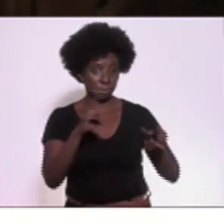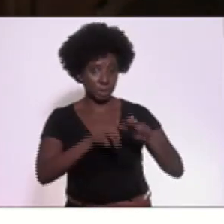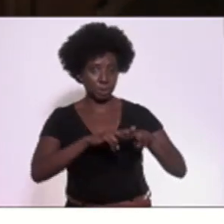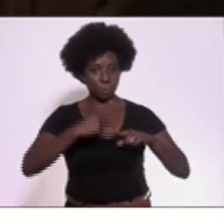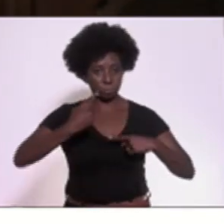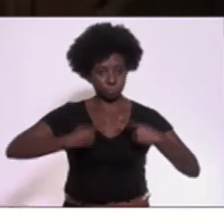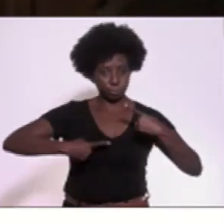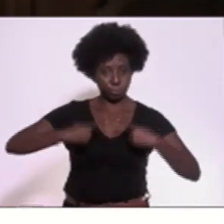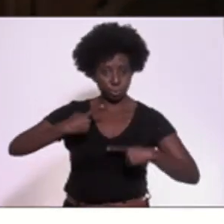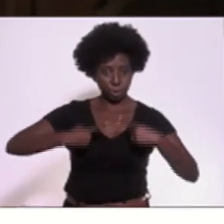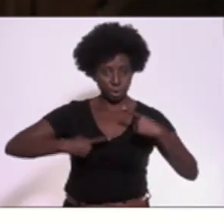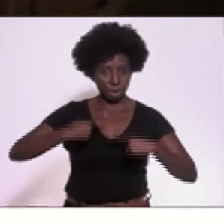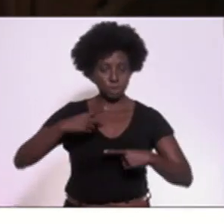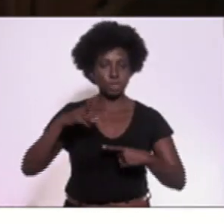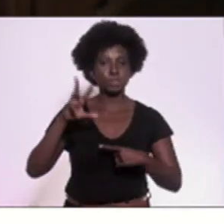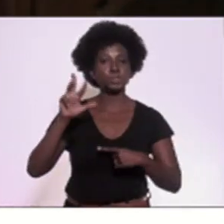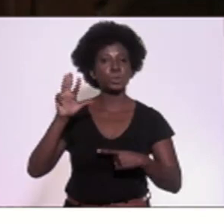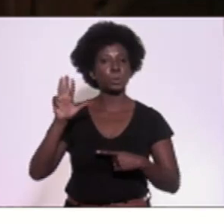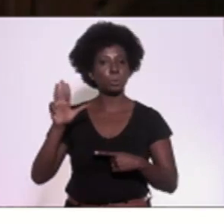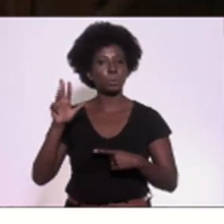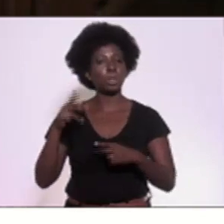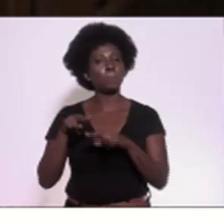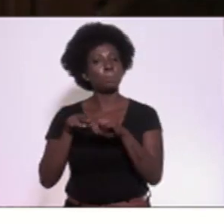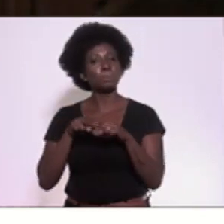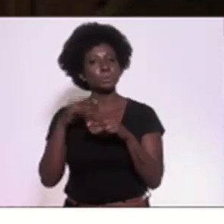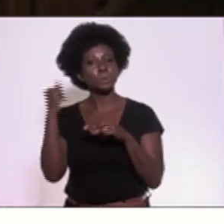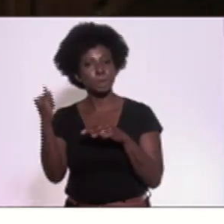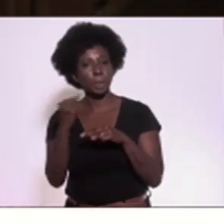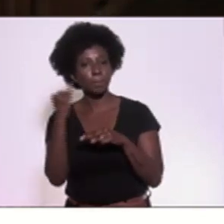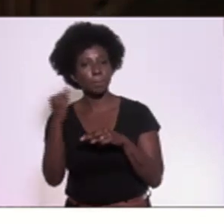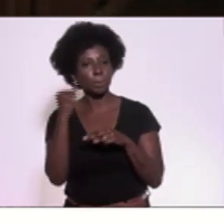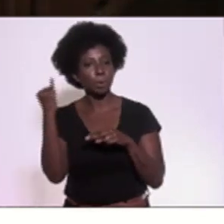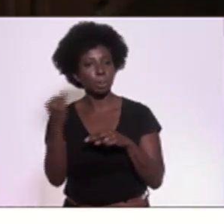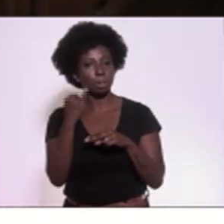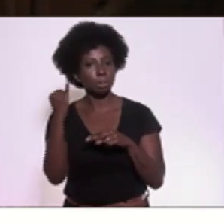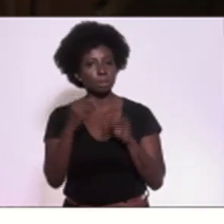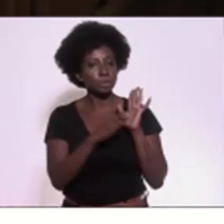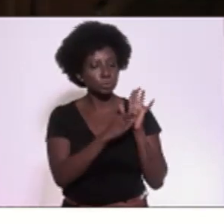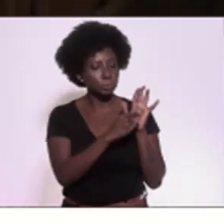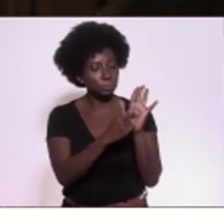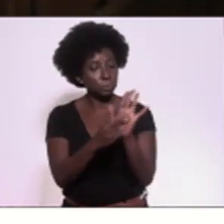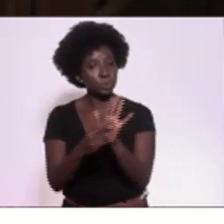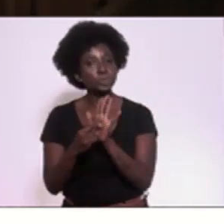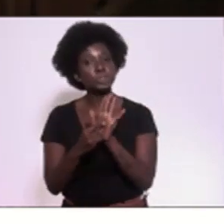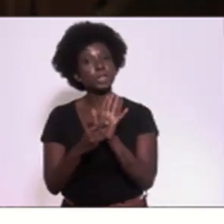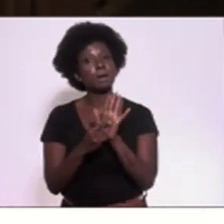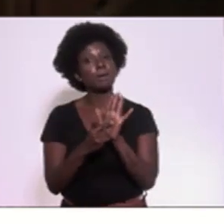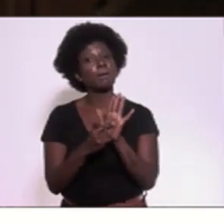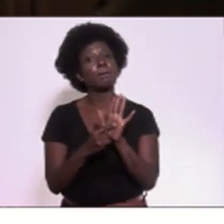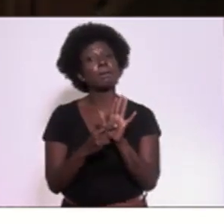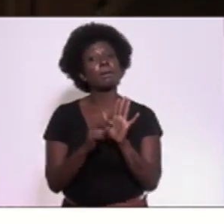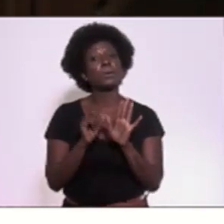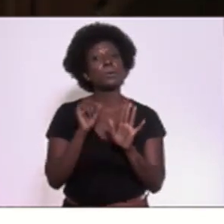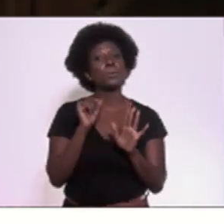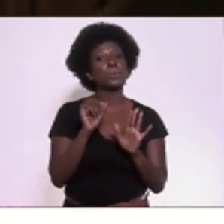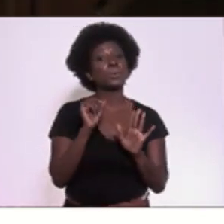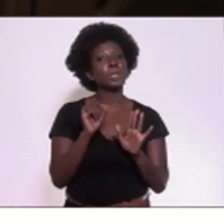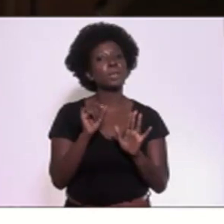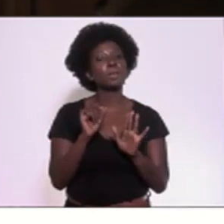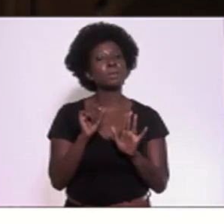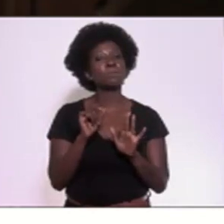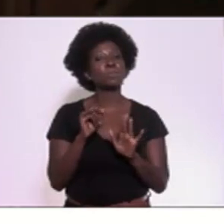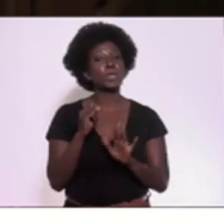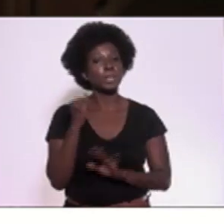de Lula. Então, é importante assinalar isso aqui nessa casa, que foi